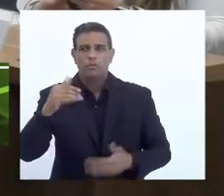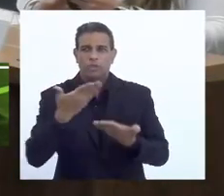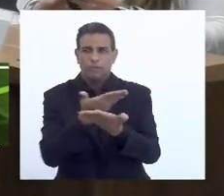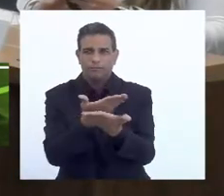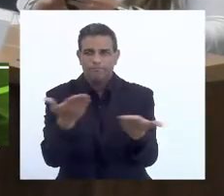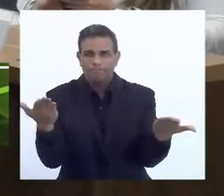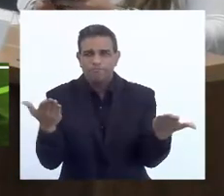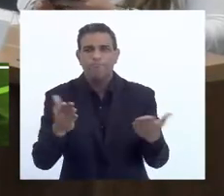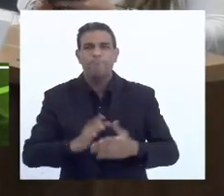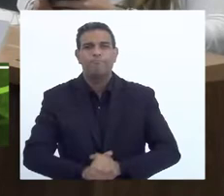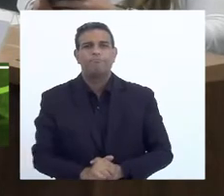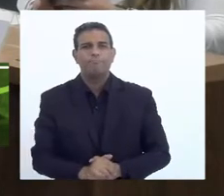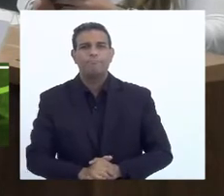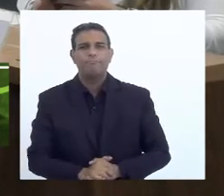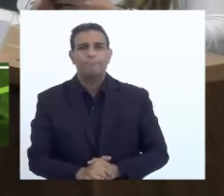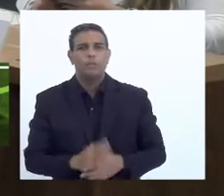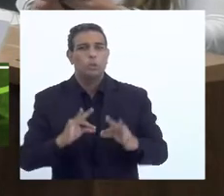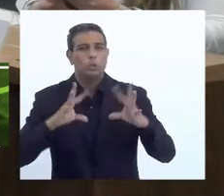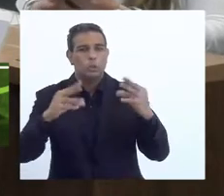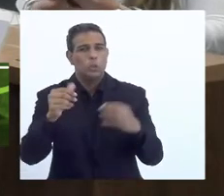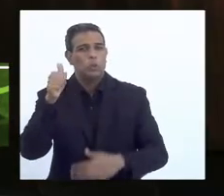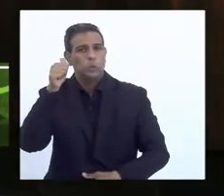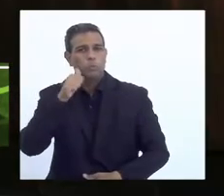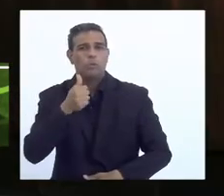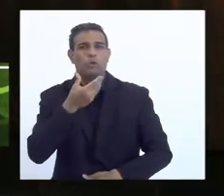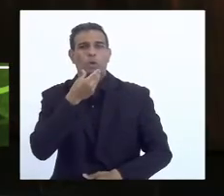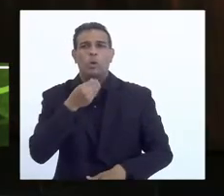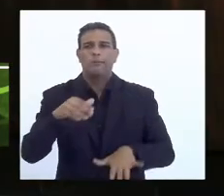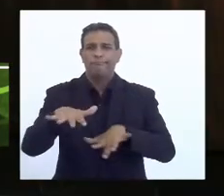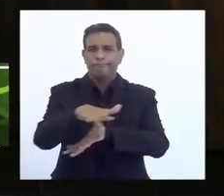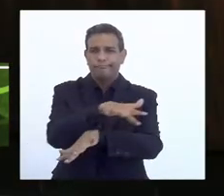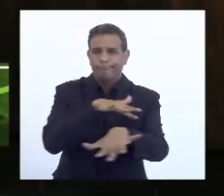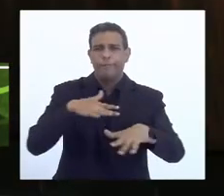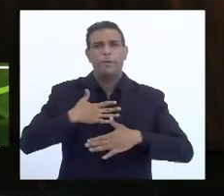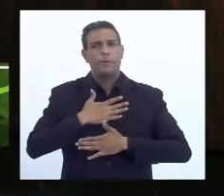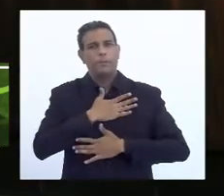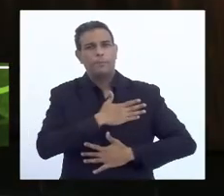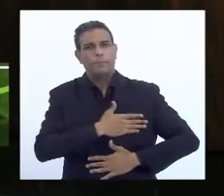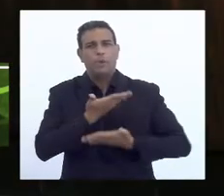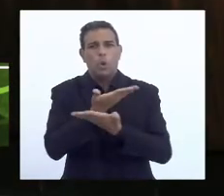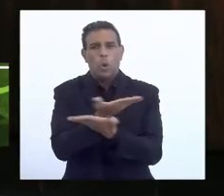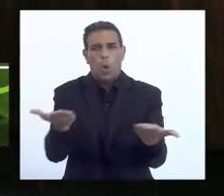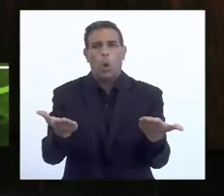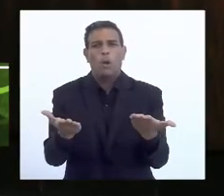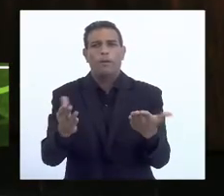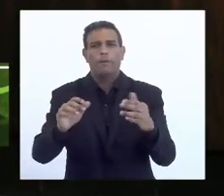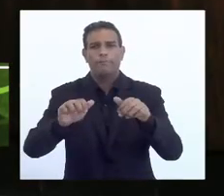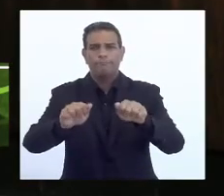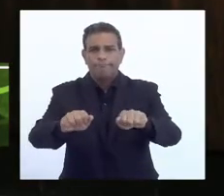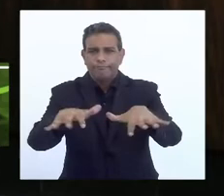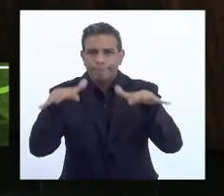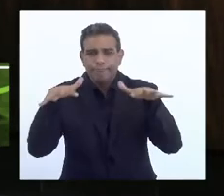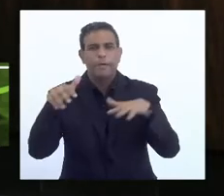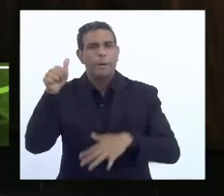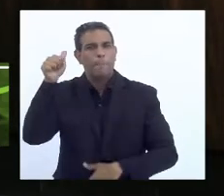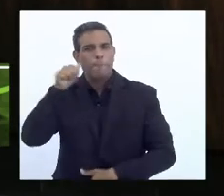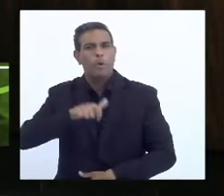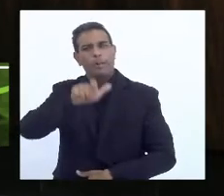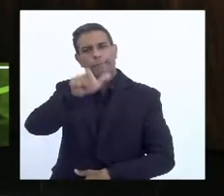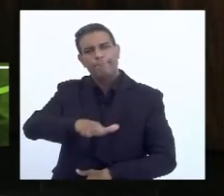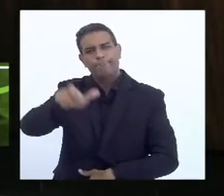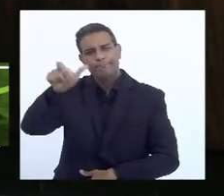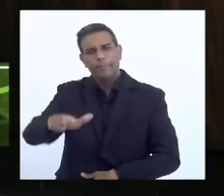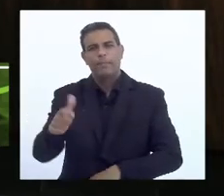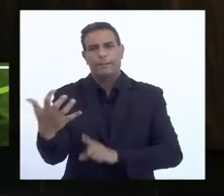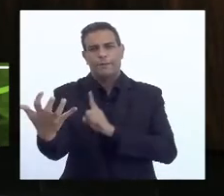Bom dia. Bom dia a todas e todos aqui presentes. É um prazer e uma honra estar numa mesa com mulheres que me inspiram, que